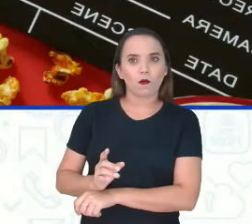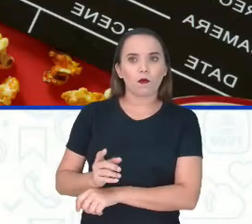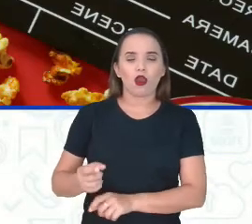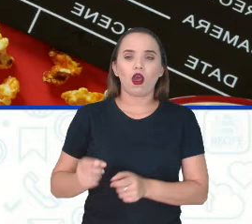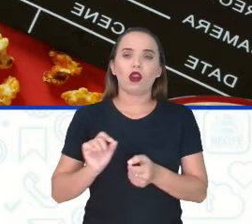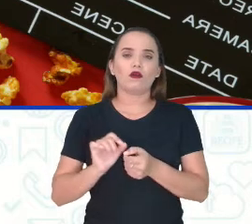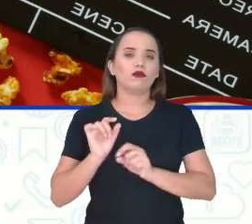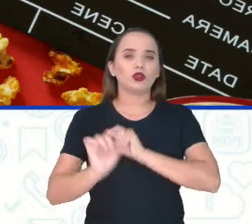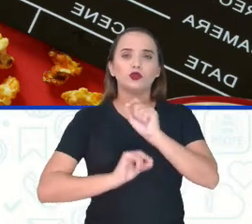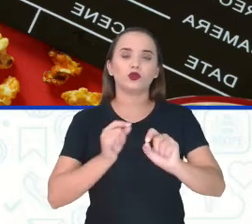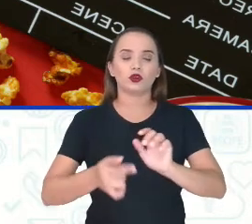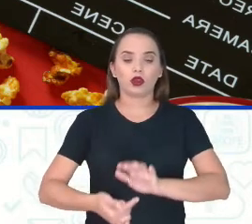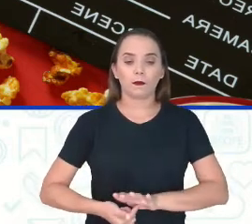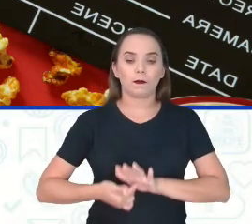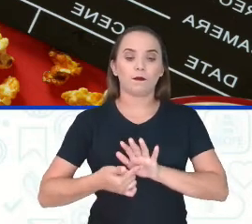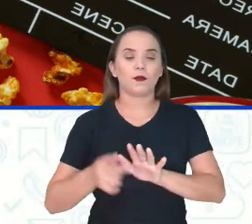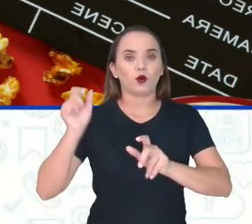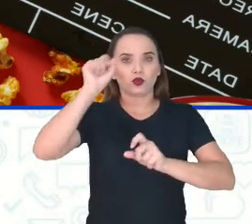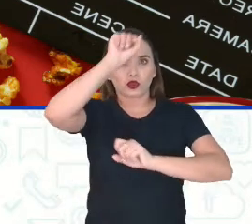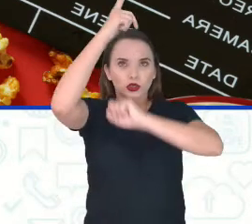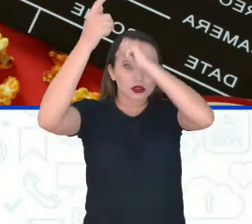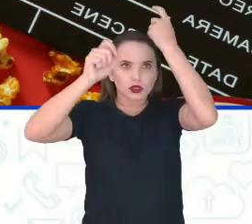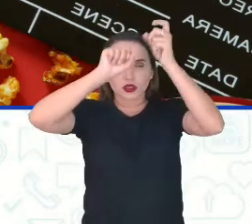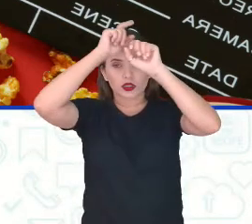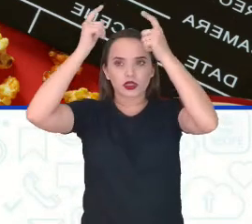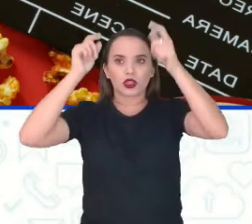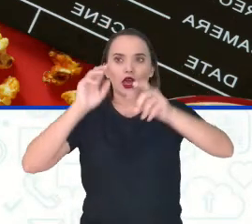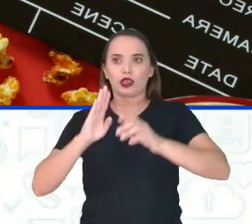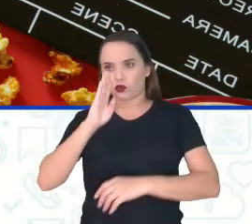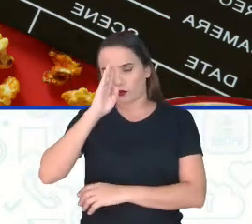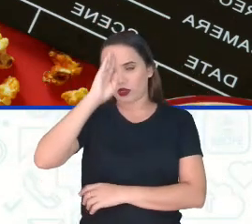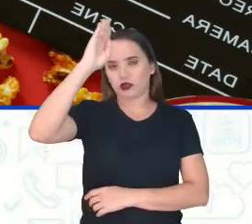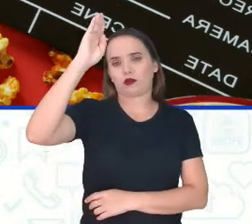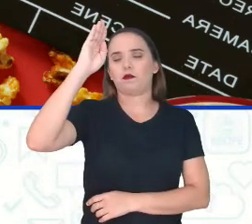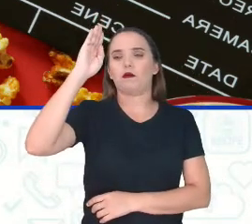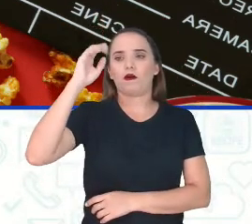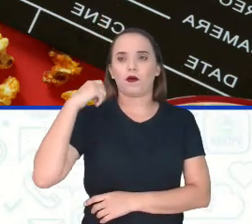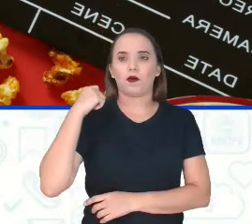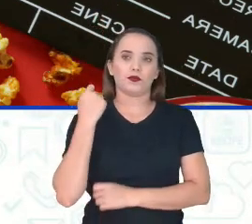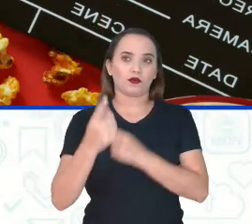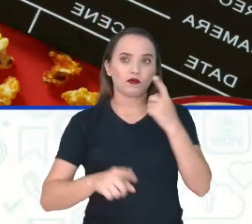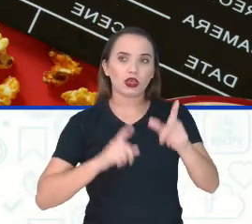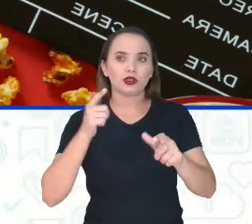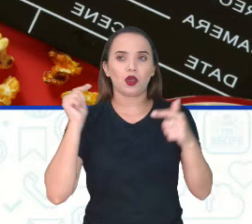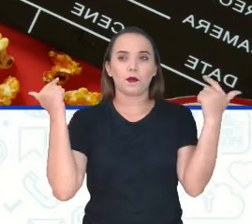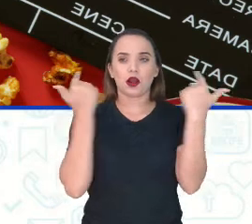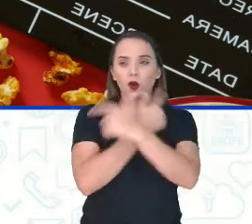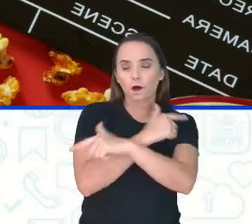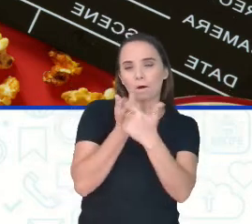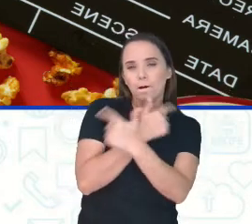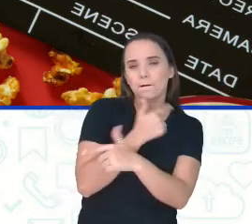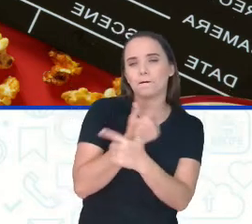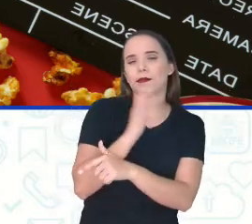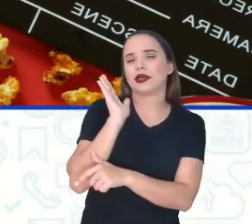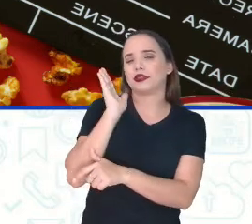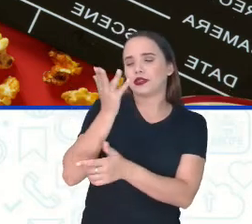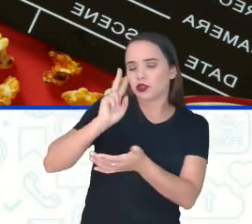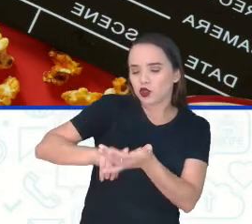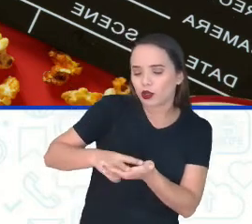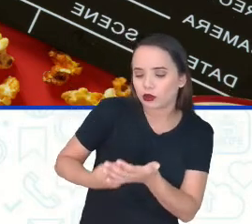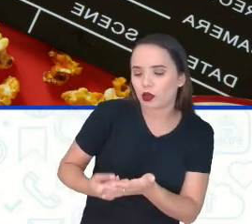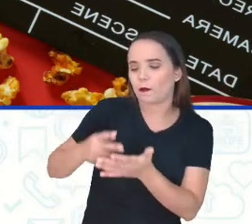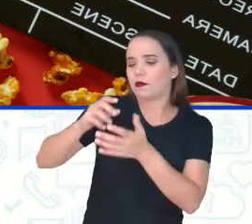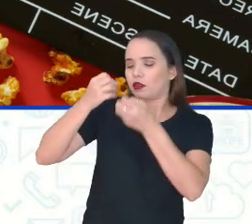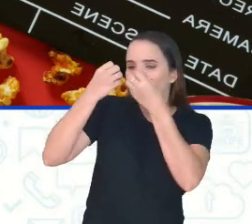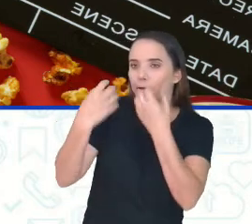ações principais. É uma comédia muito bem interpretada, mas com um argumento previsível, ou seja, o